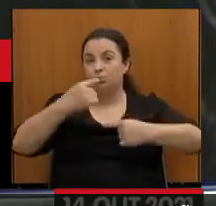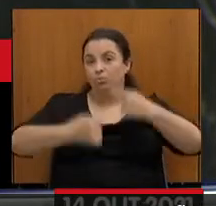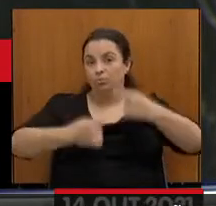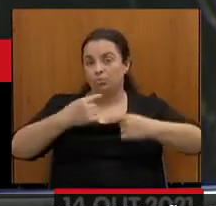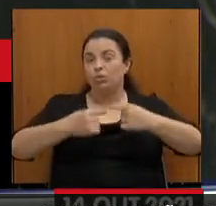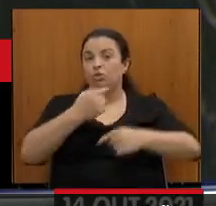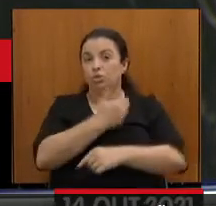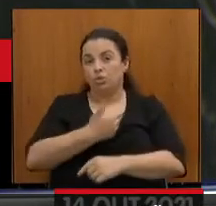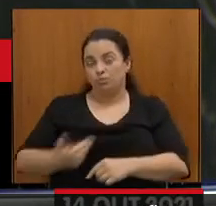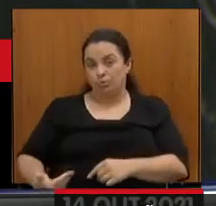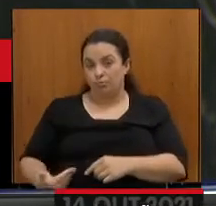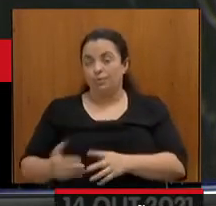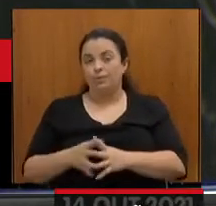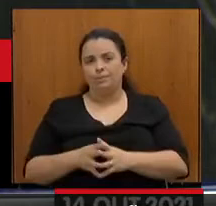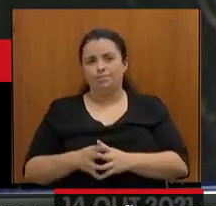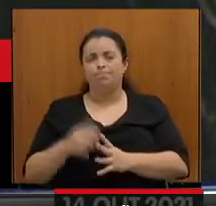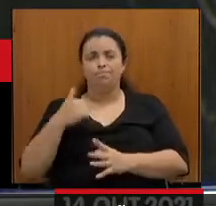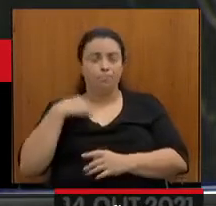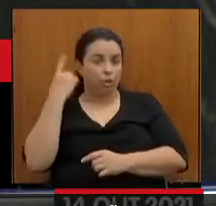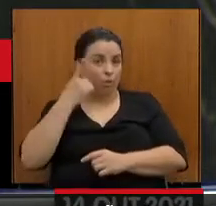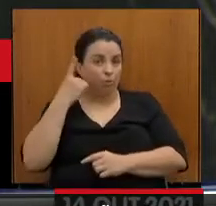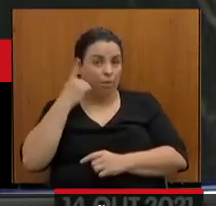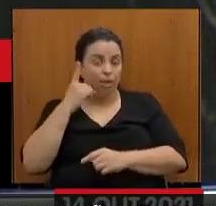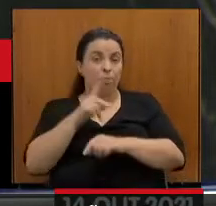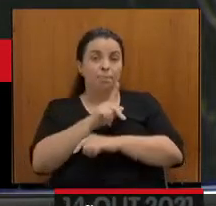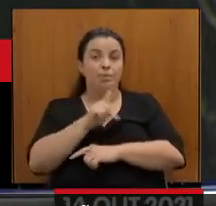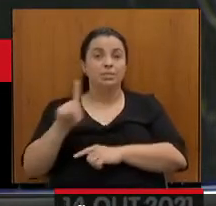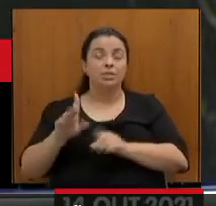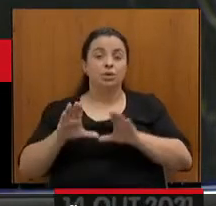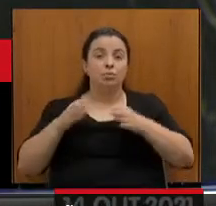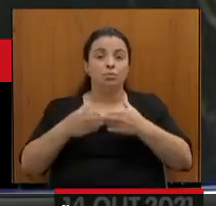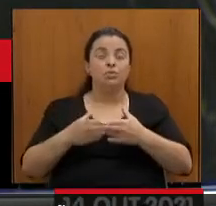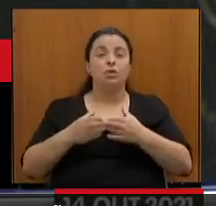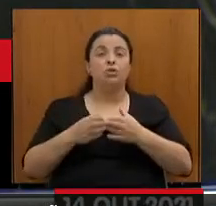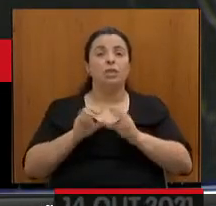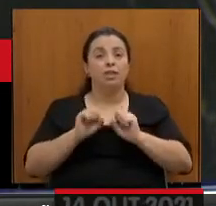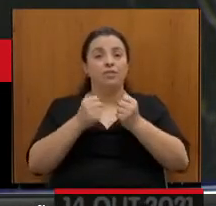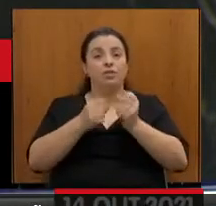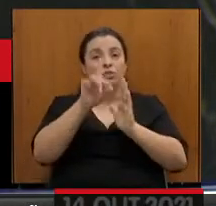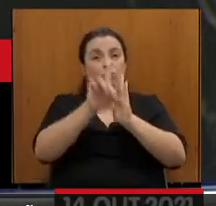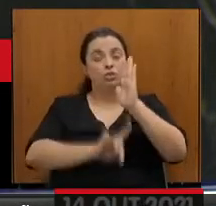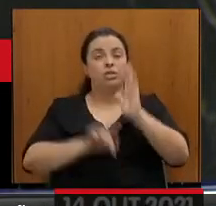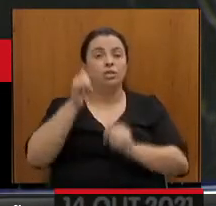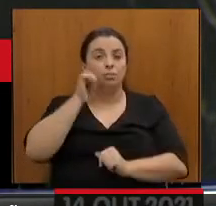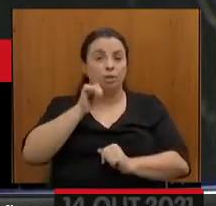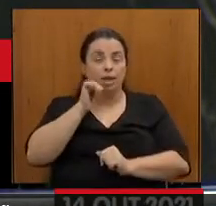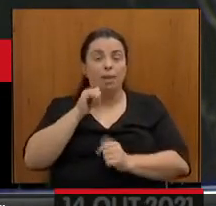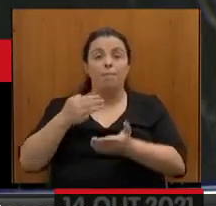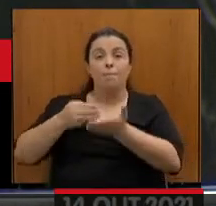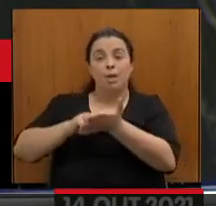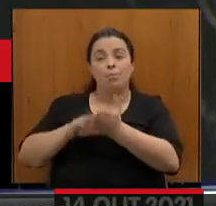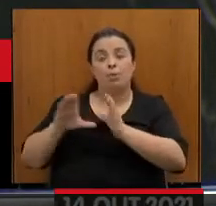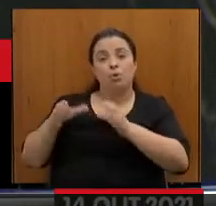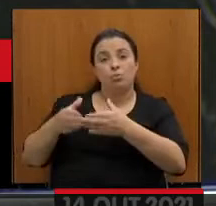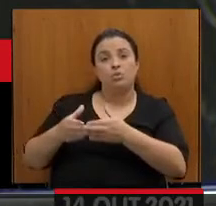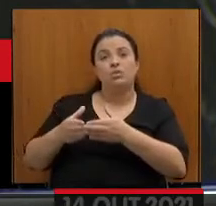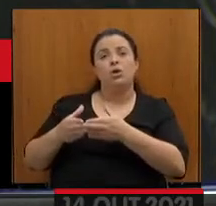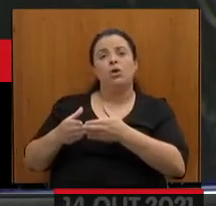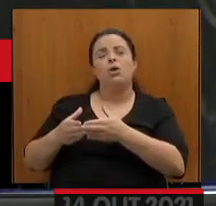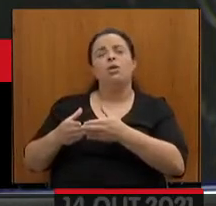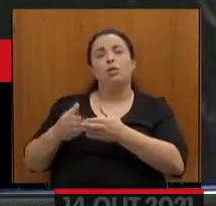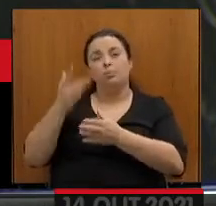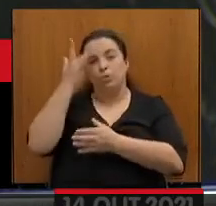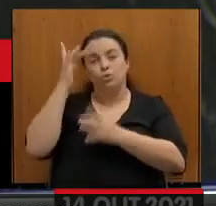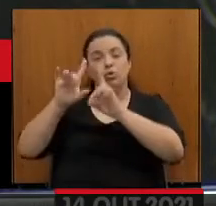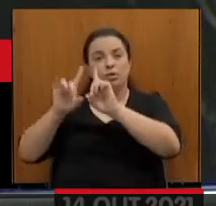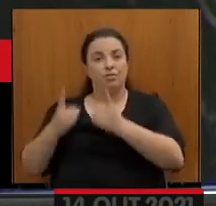Enquanto deputada, presidente da Comissão em Defesa dos Direitos da Mulher, membro da Comissão em Defesa das Pessoas com Deficiência,